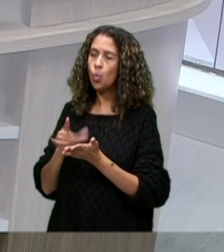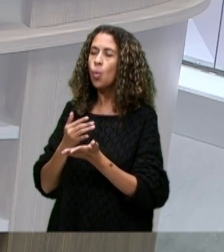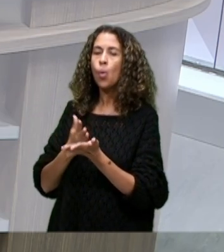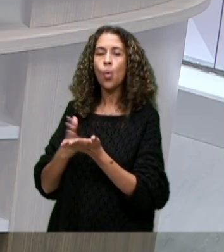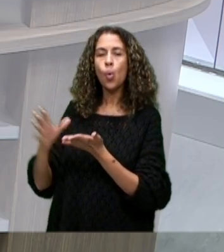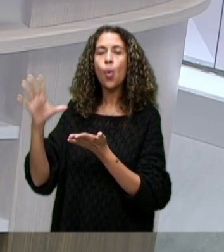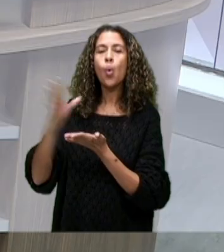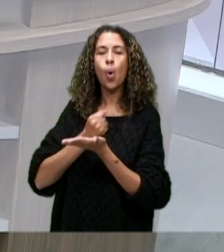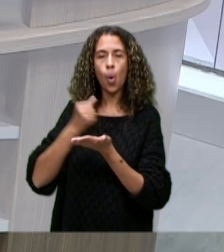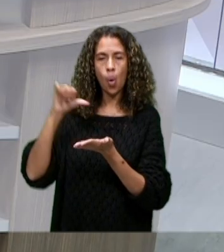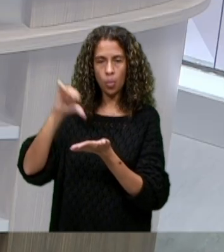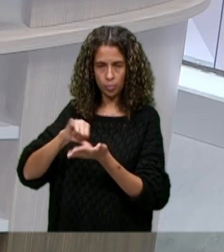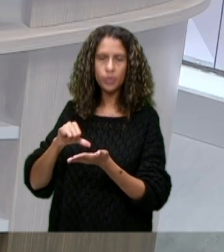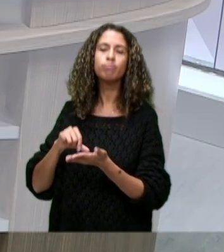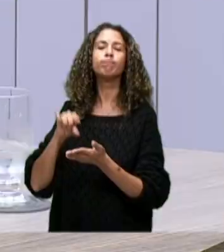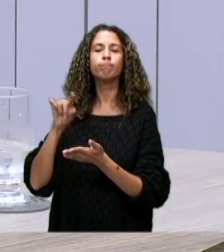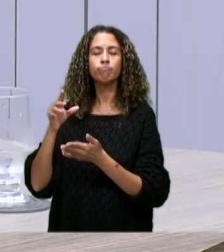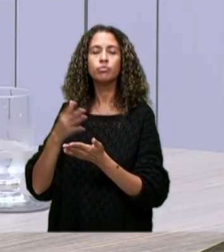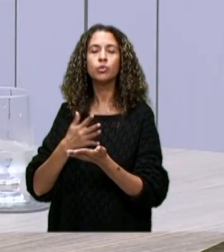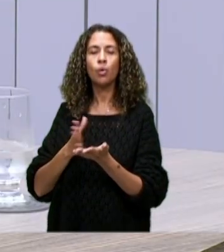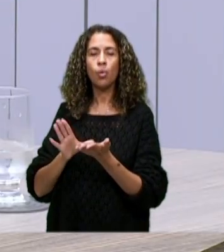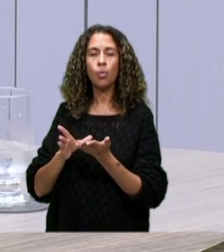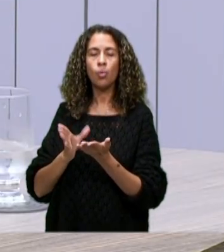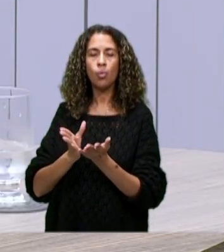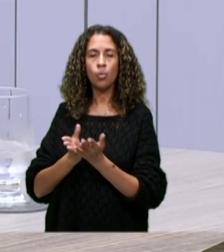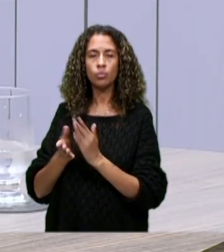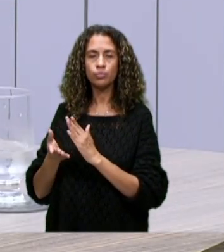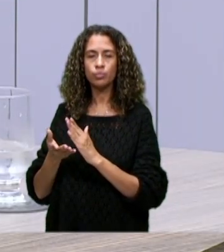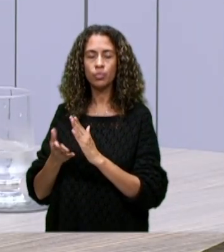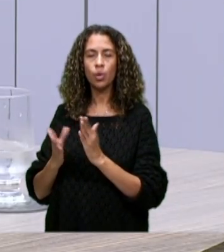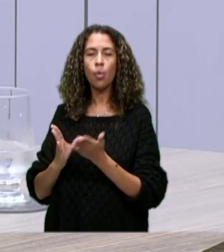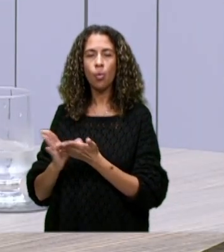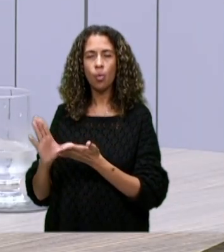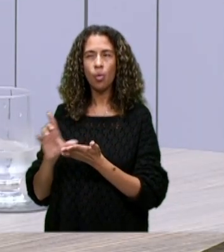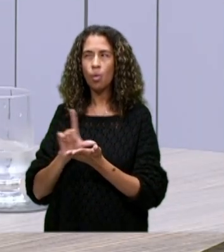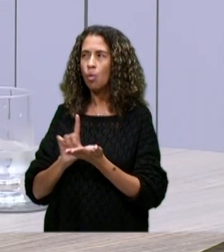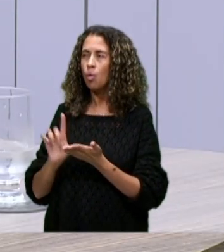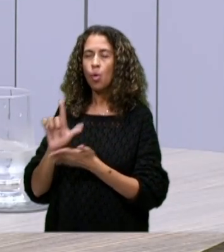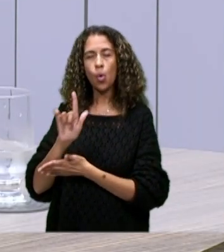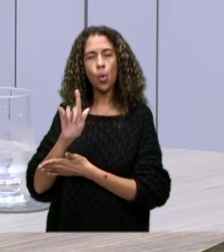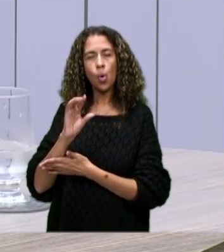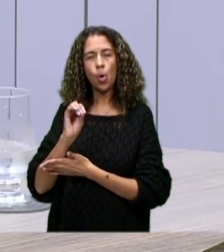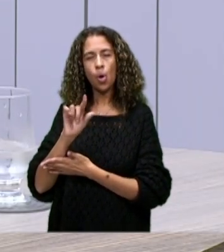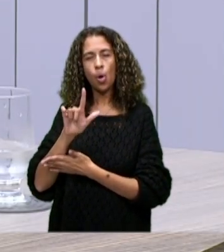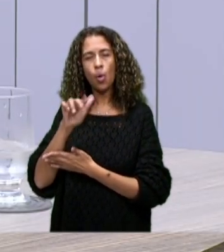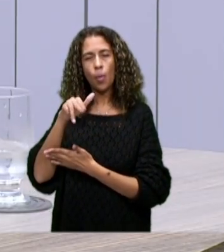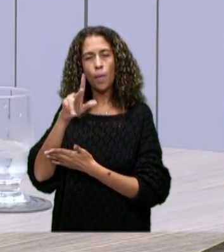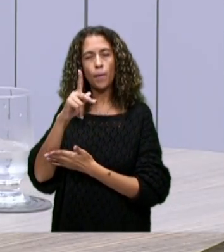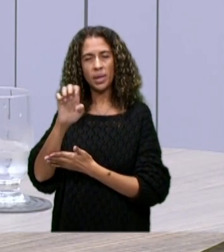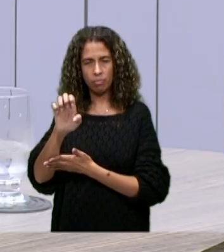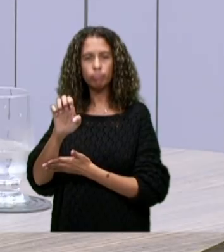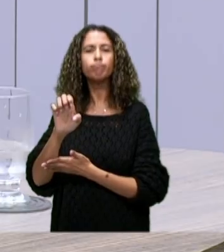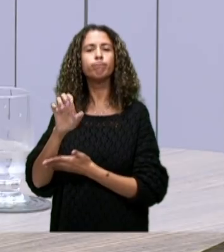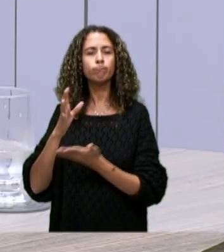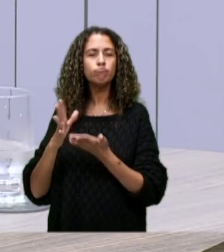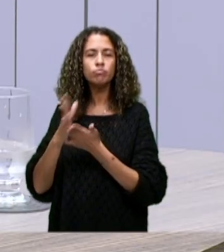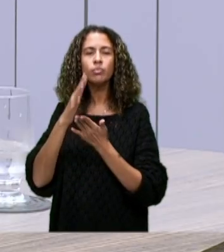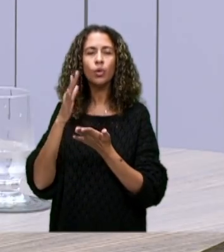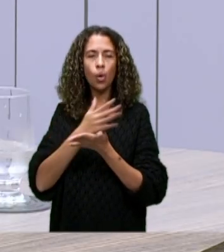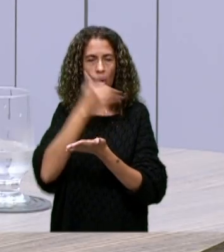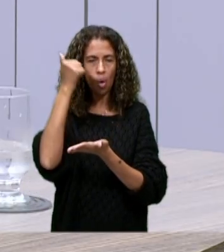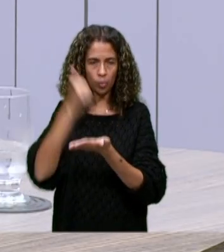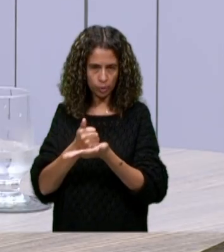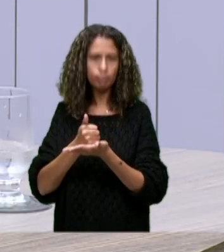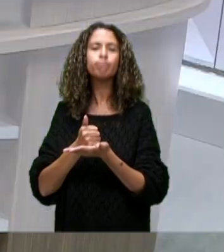Estado que acontece em certo lugar do mundo, que vai desencadear todo o processo a partir aqueles dias, aqueles anos